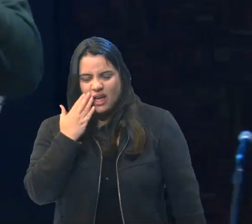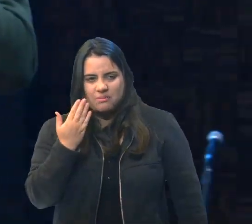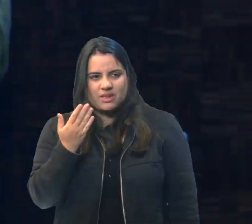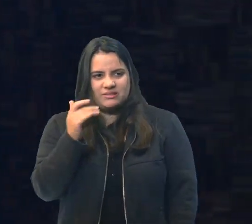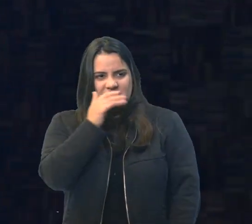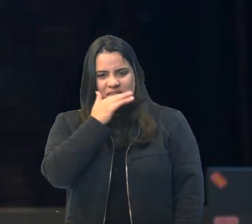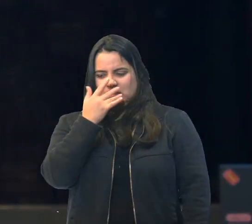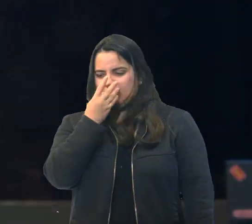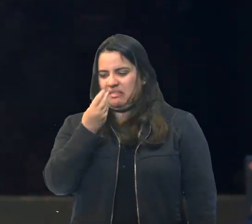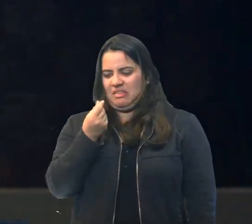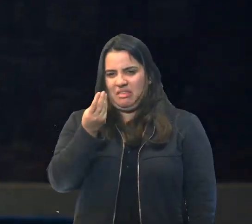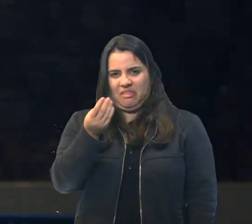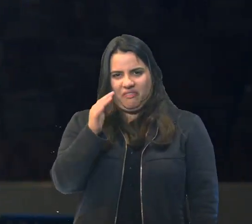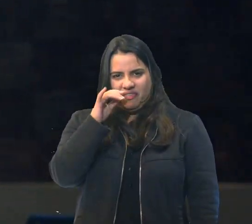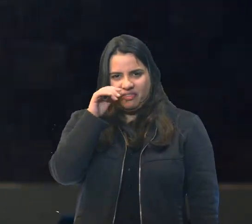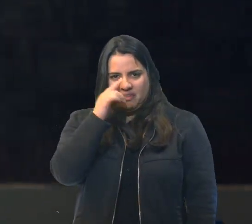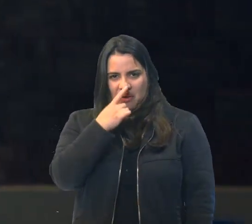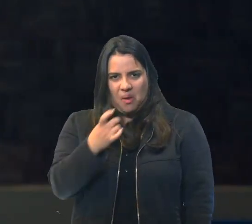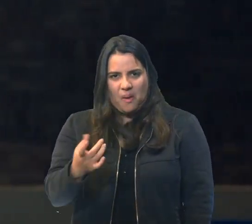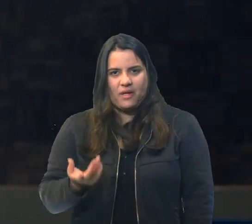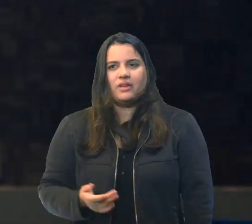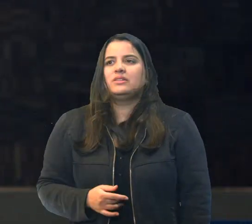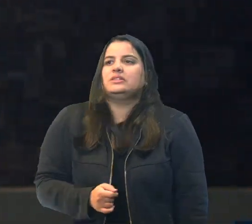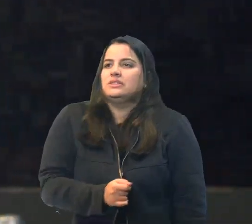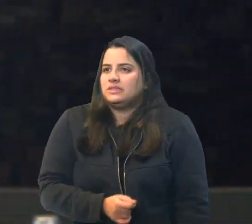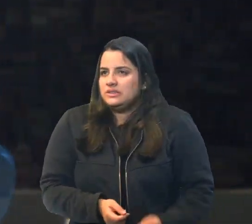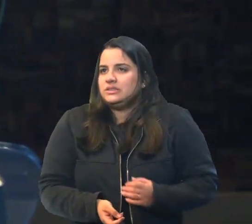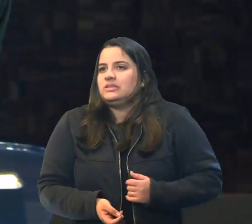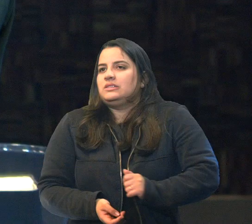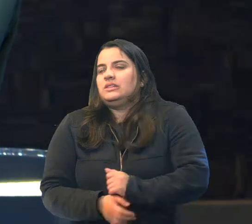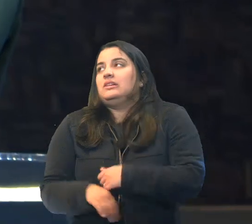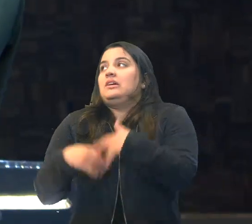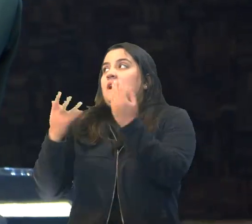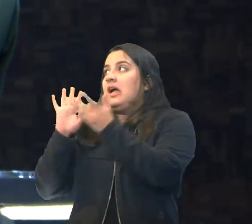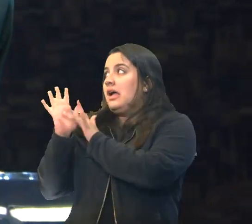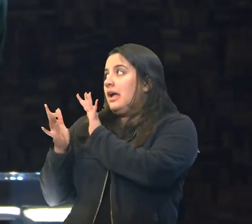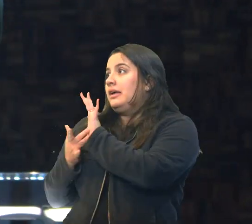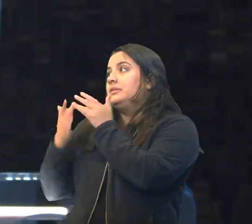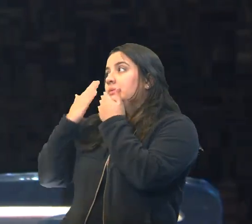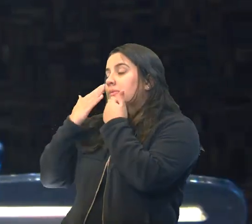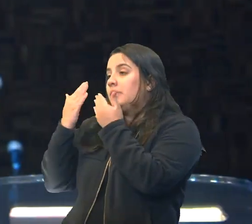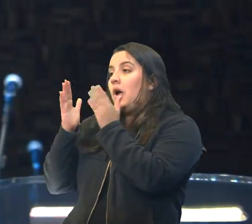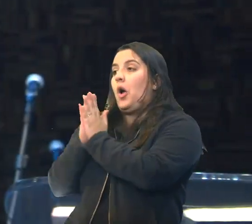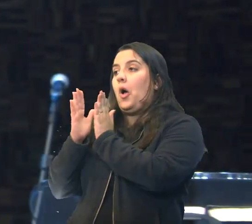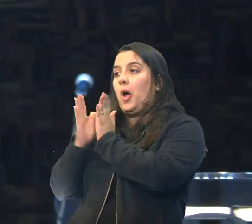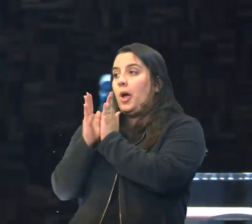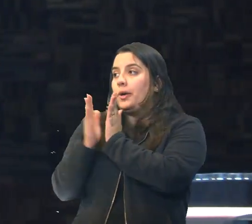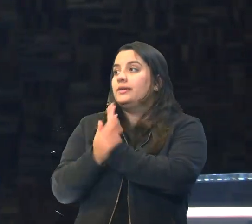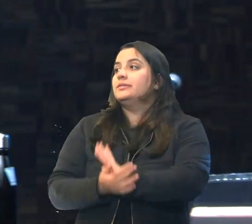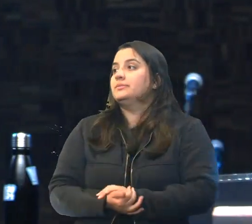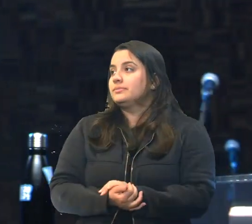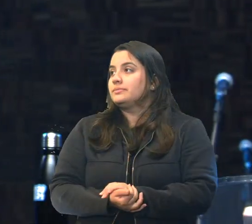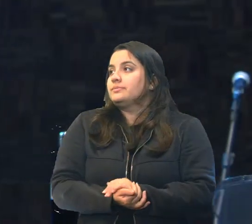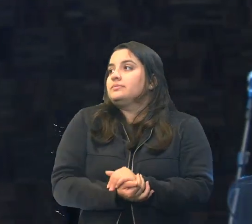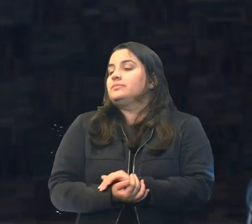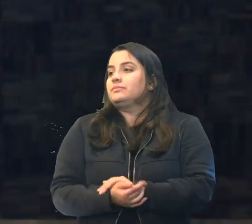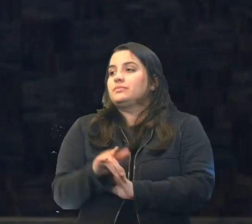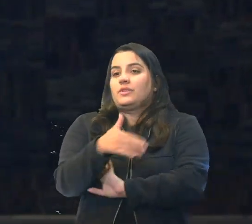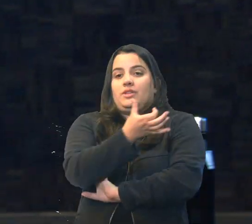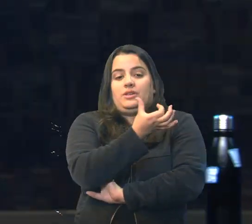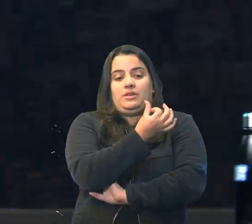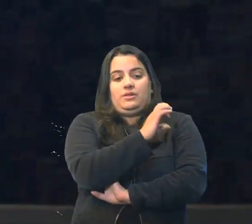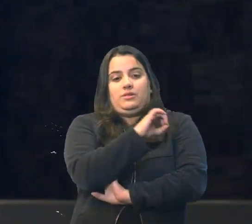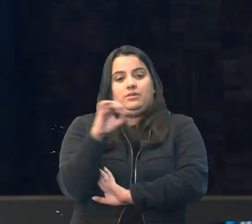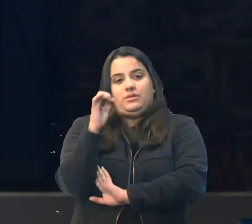Cheetos. Meu Deus, o retiro, gente. Ai, Jesus, orem por nós, pais. Orem por nós. São 600